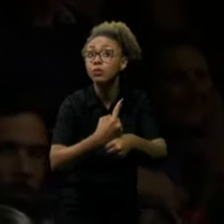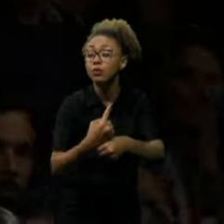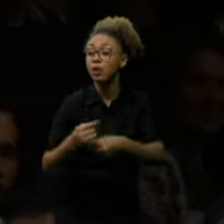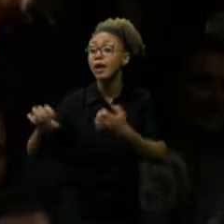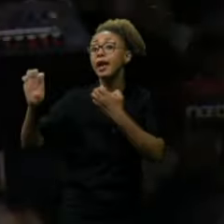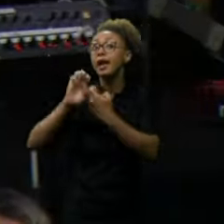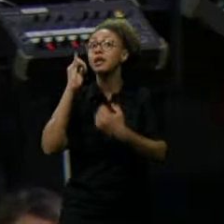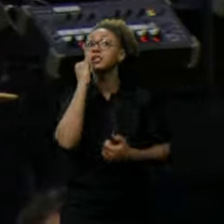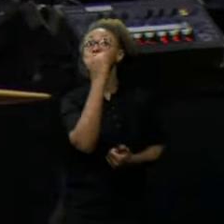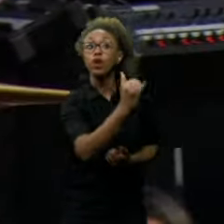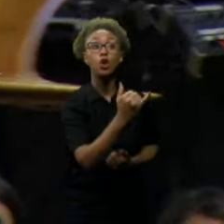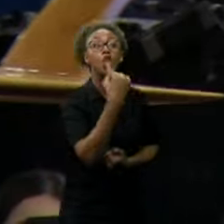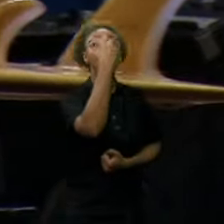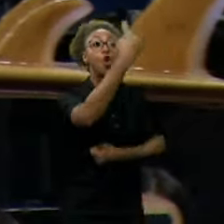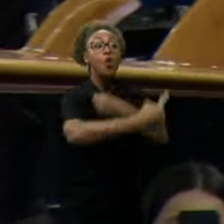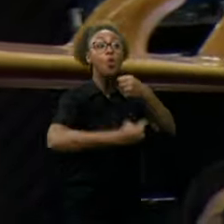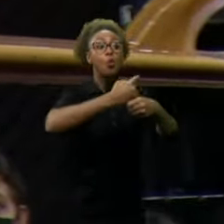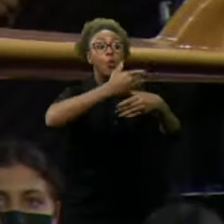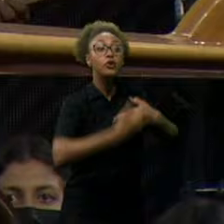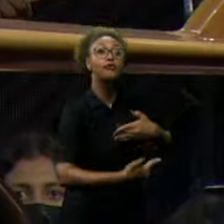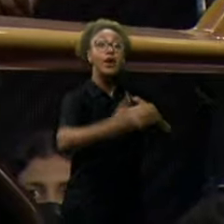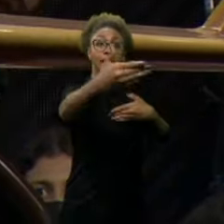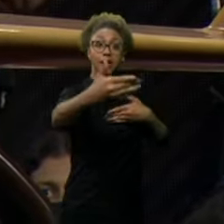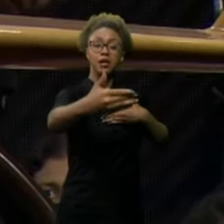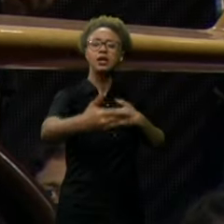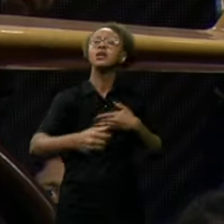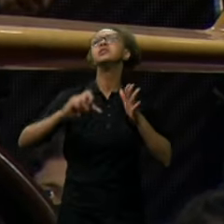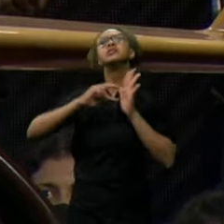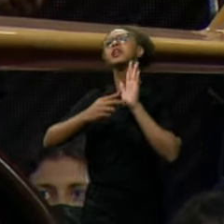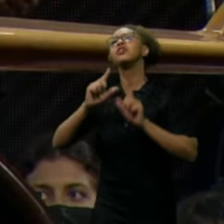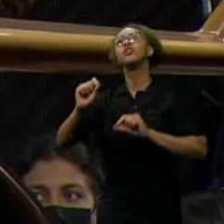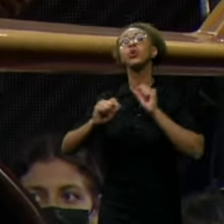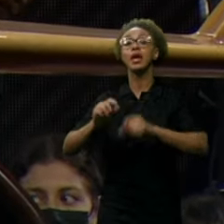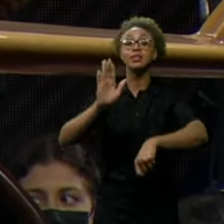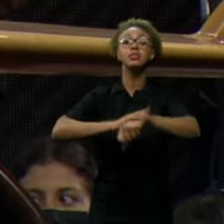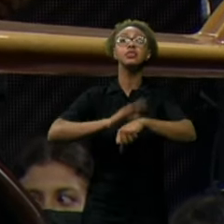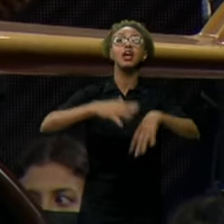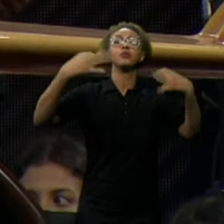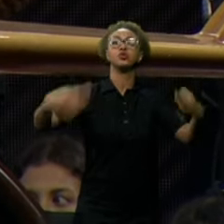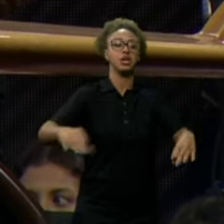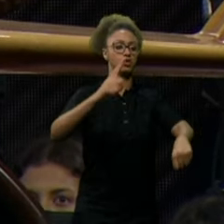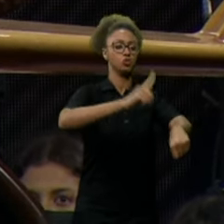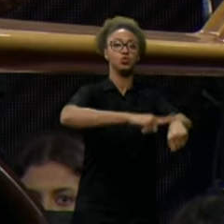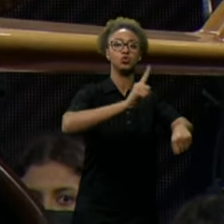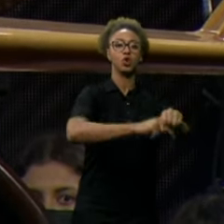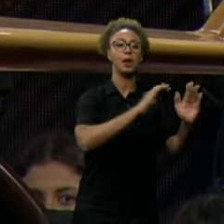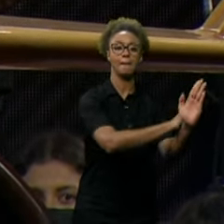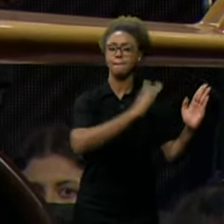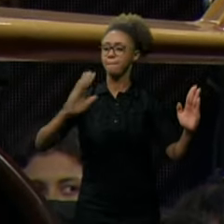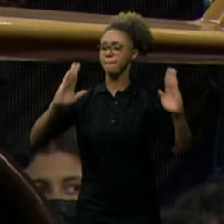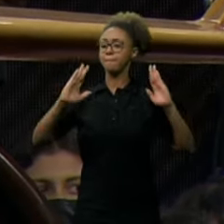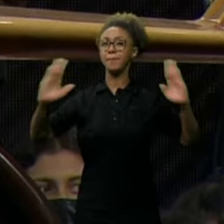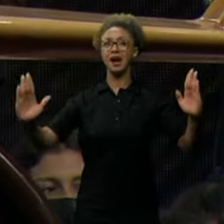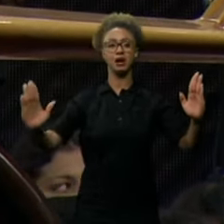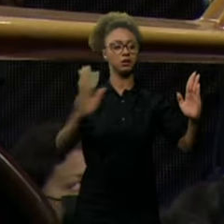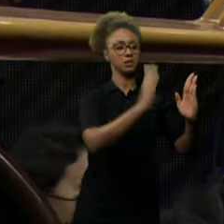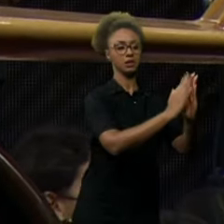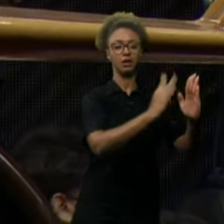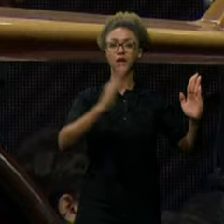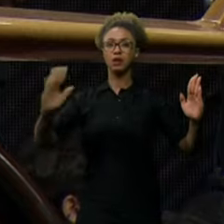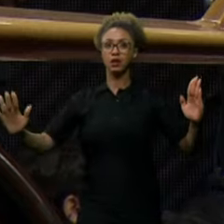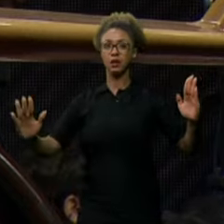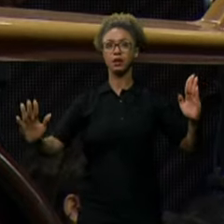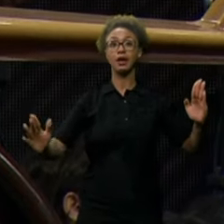dizendo cabo de um ano cabeça que que significa tempo determinado sabe o que que significa é ele dizendo entre a